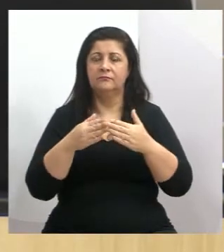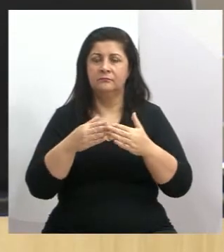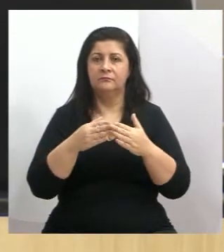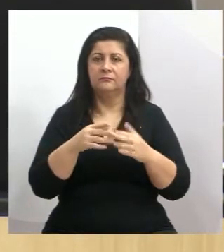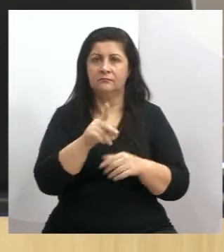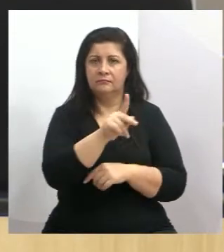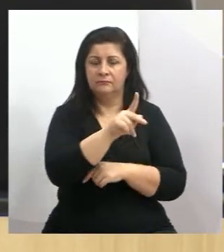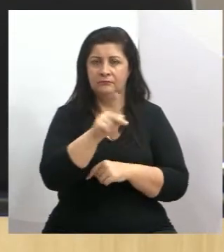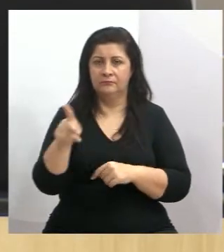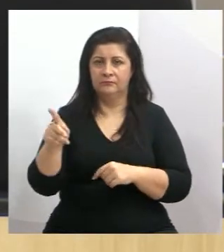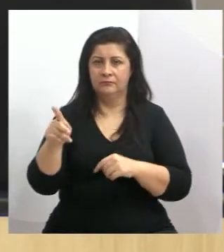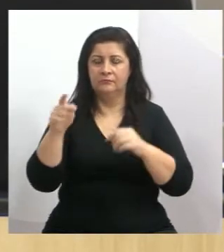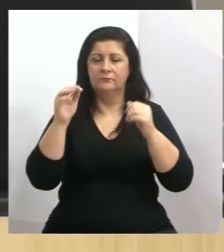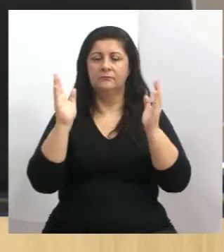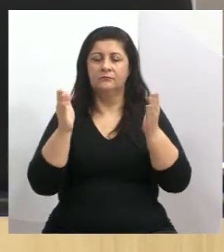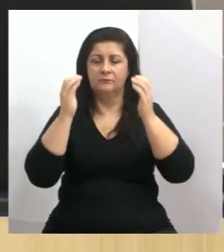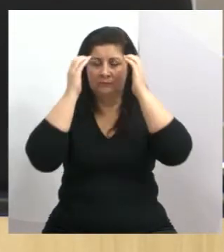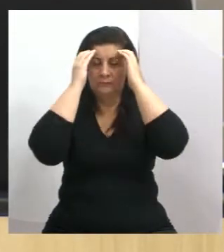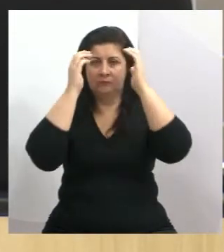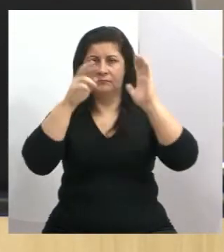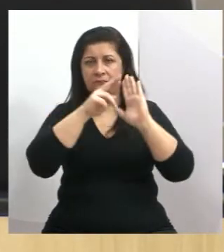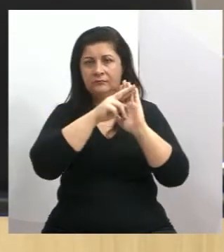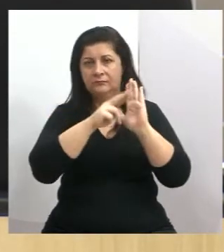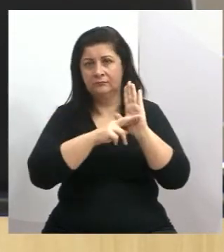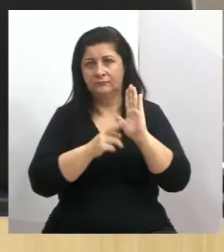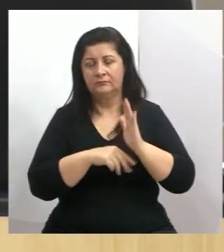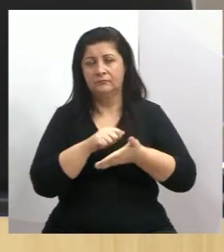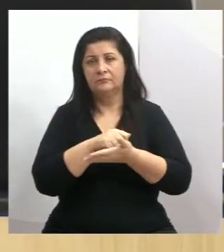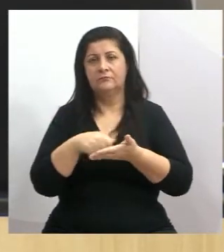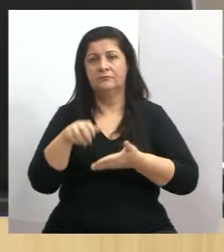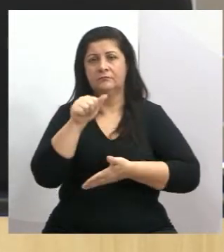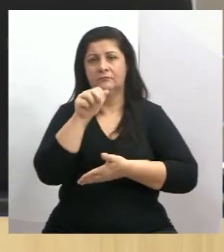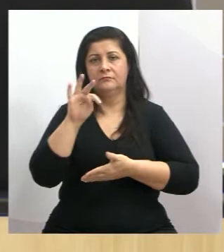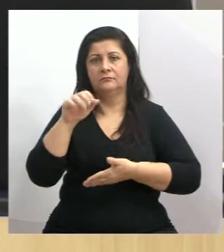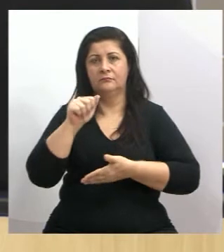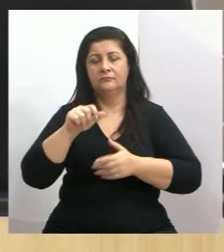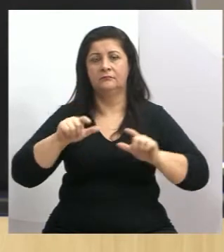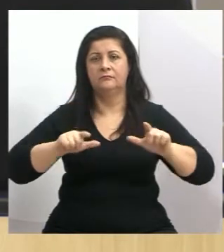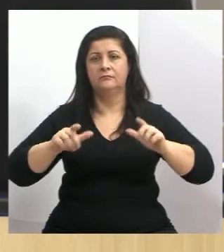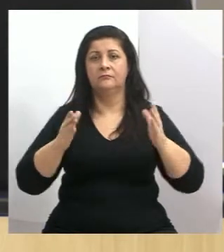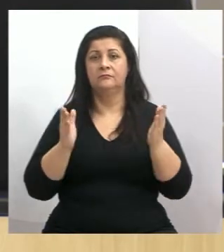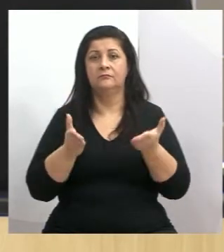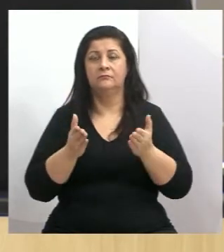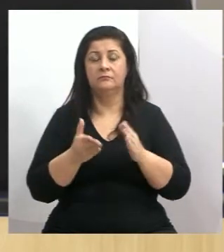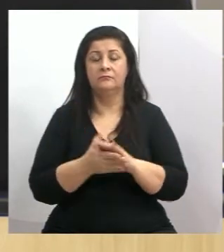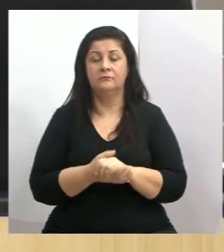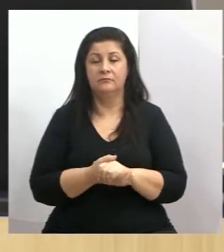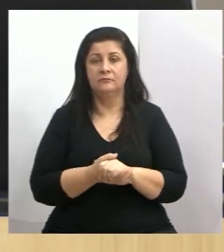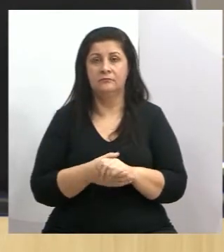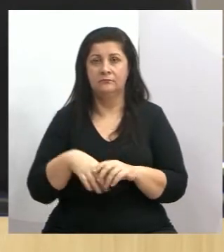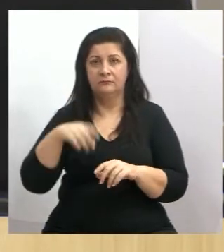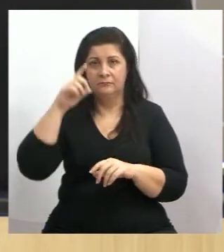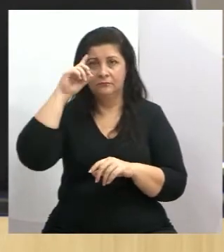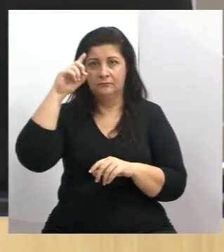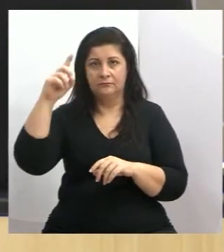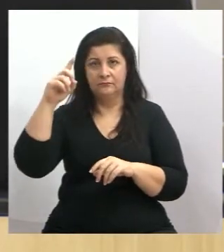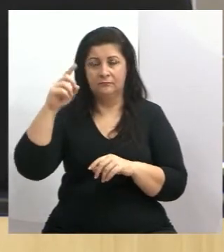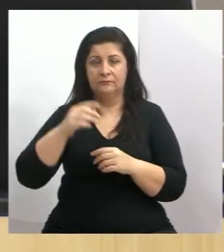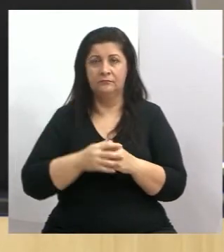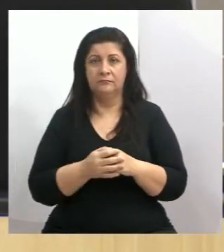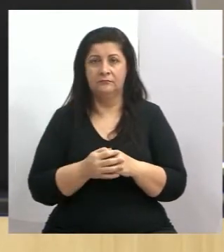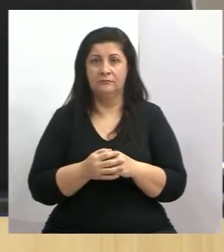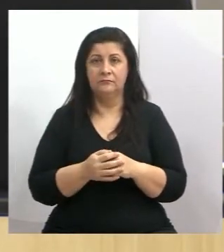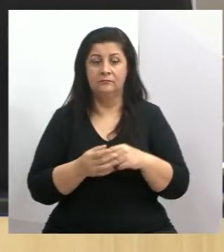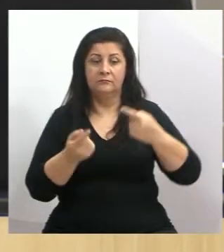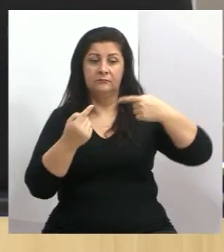senhor presidente dessa casa cumpridas as formalidades regimentais que seja constatado na ata dos trabalhos da sessão o registro transcurso do Dia Nacional do